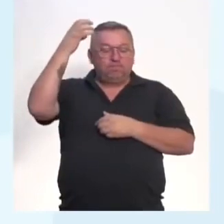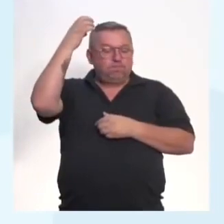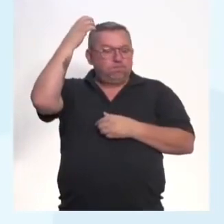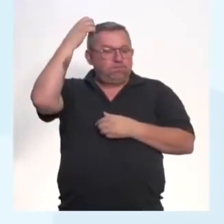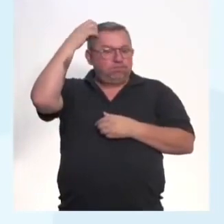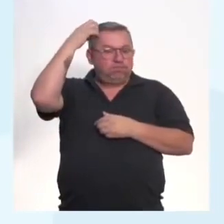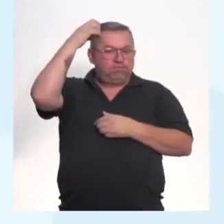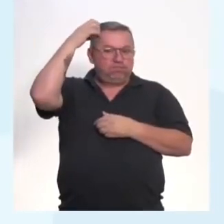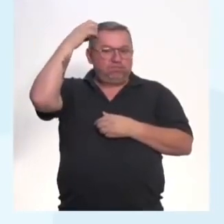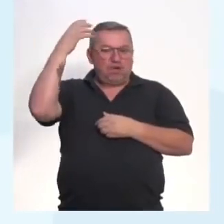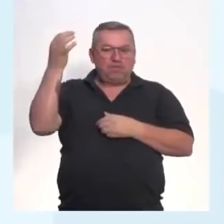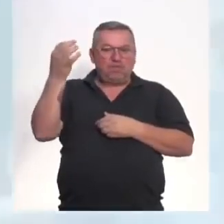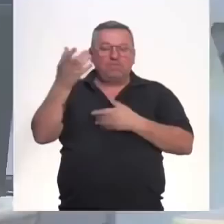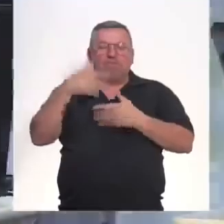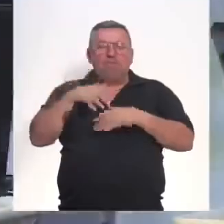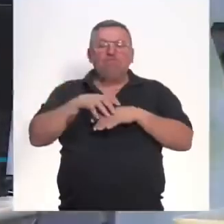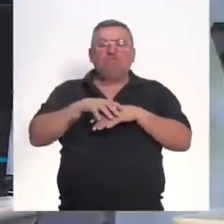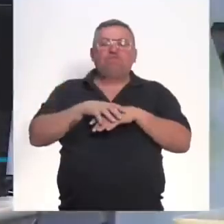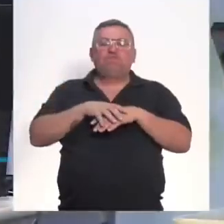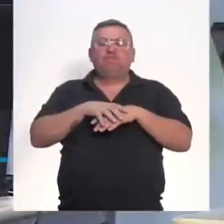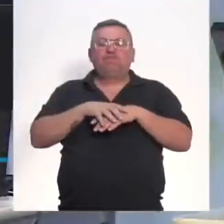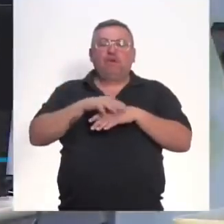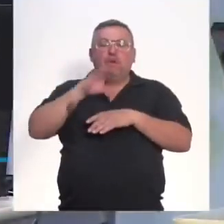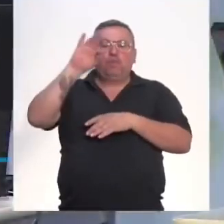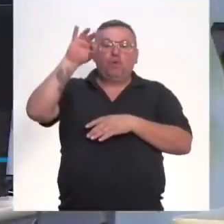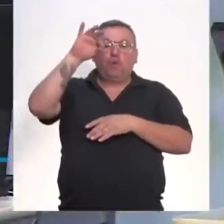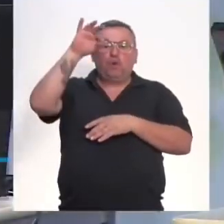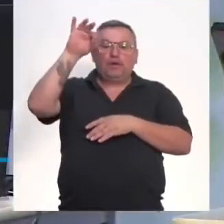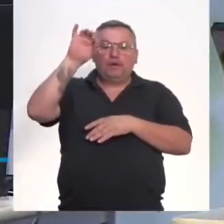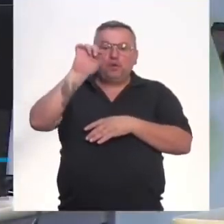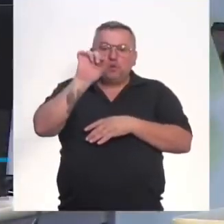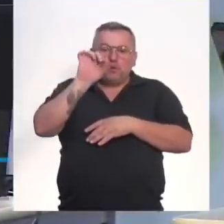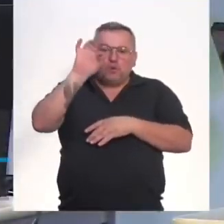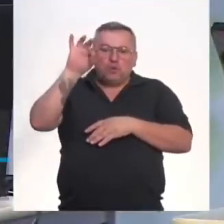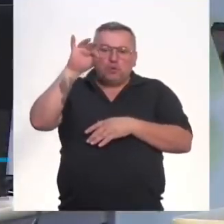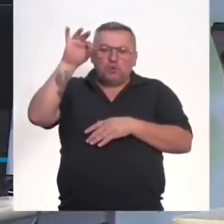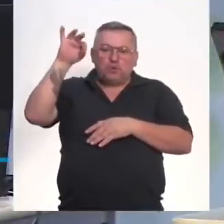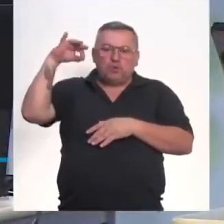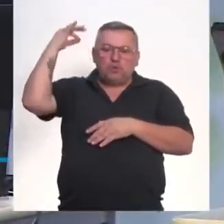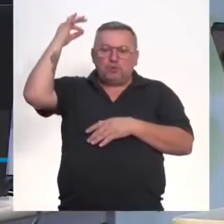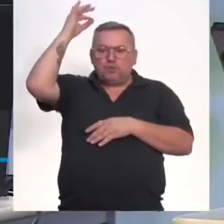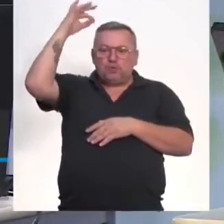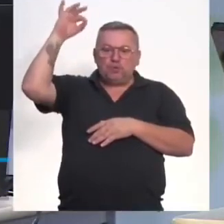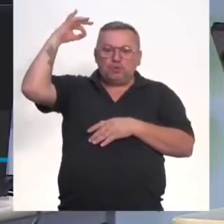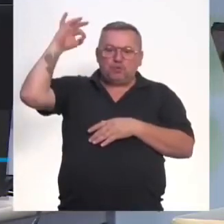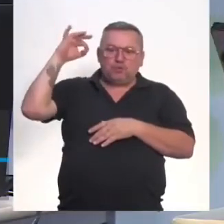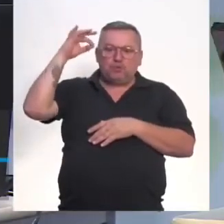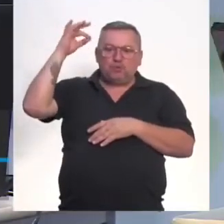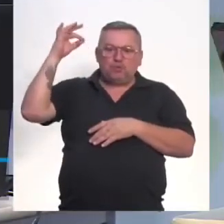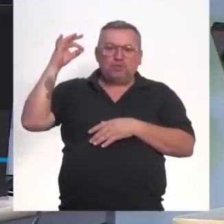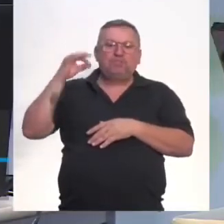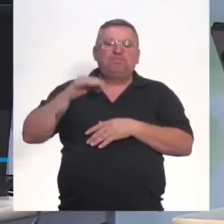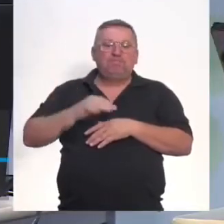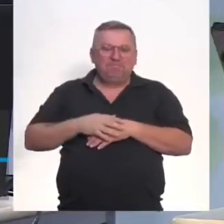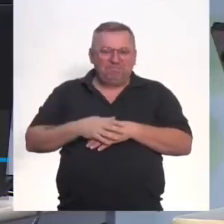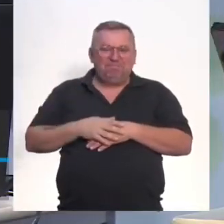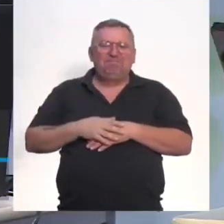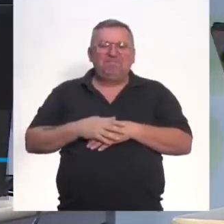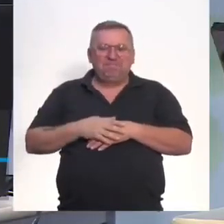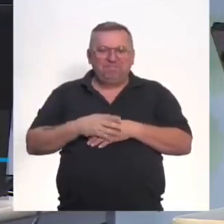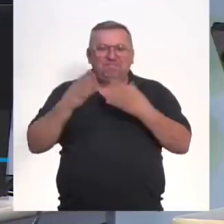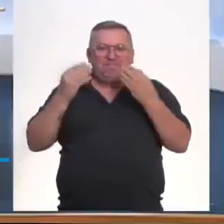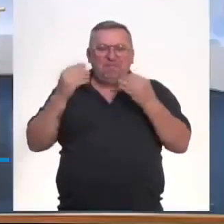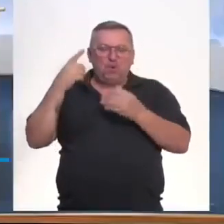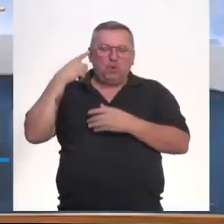da floresta. E o mosquito, aquele serzinho. Mas pensa num bichinho que incomoda. Gente, mosca incomoda, mosquito,